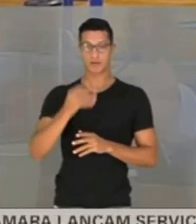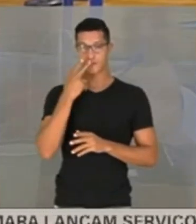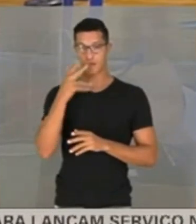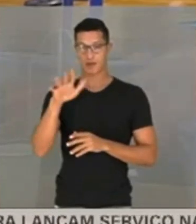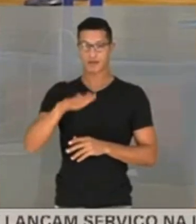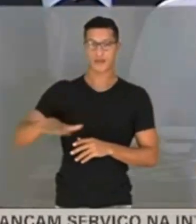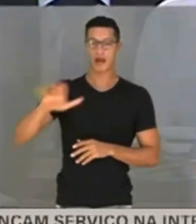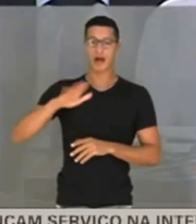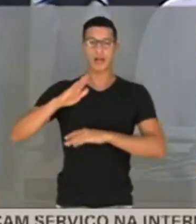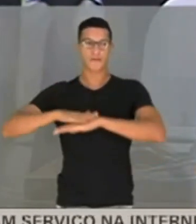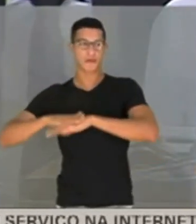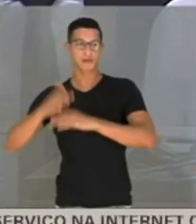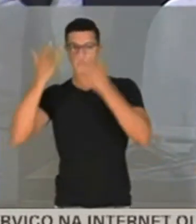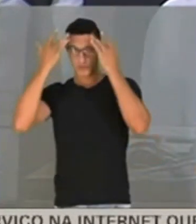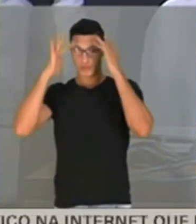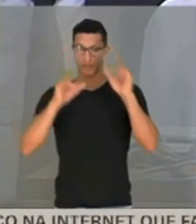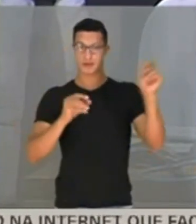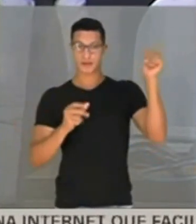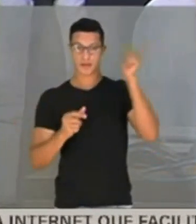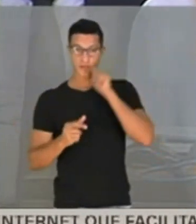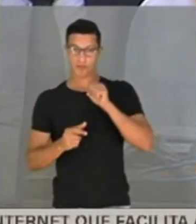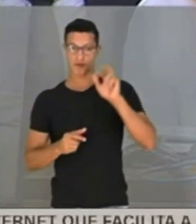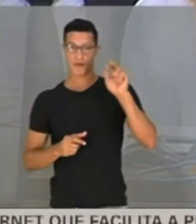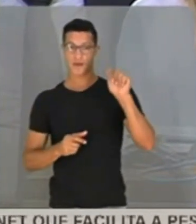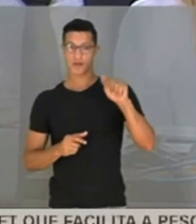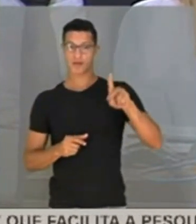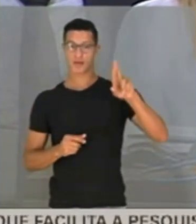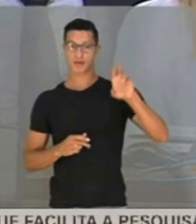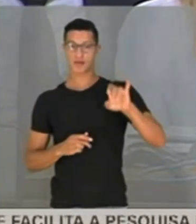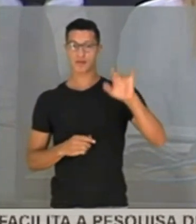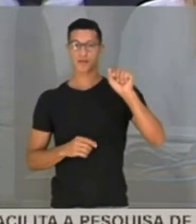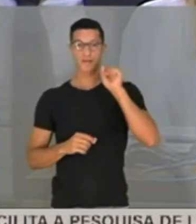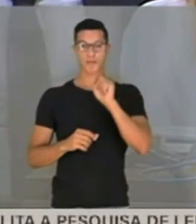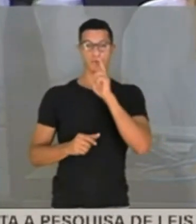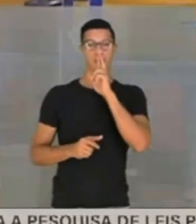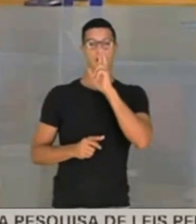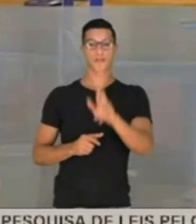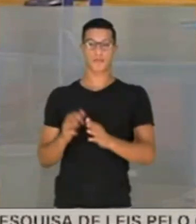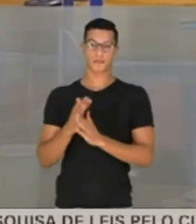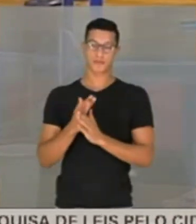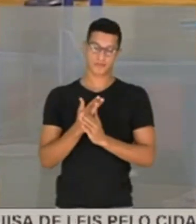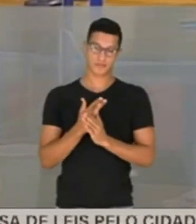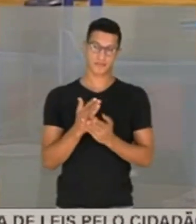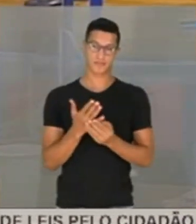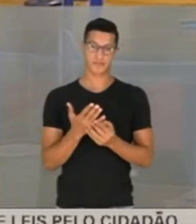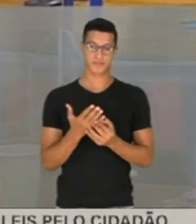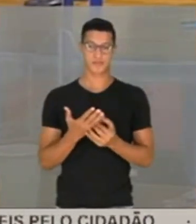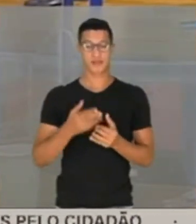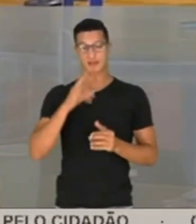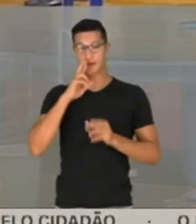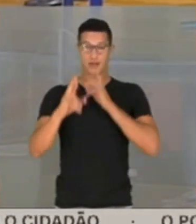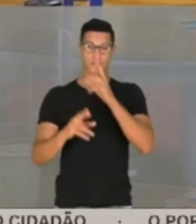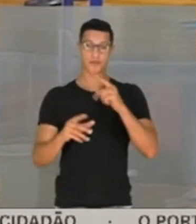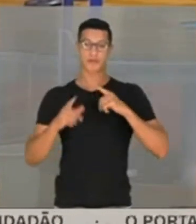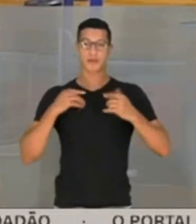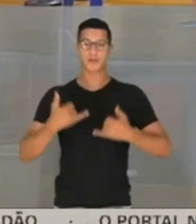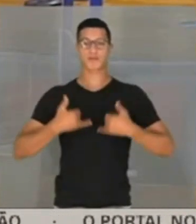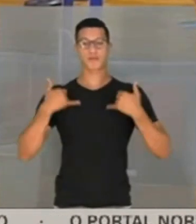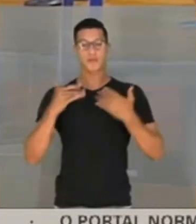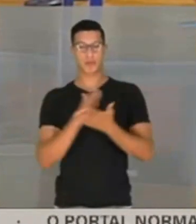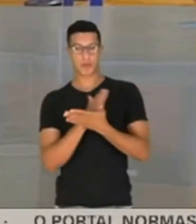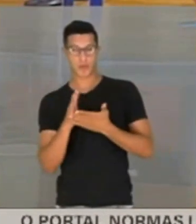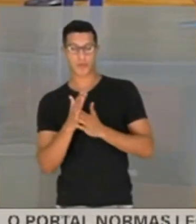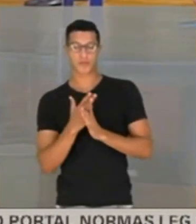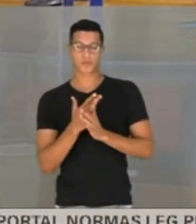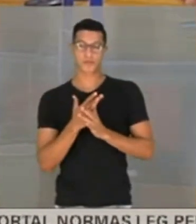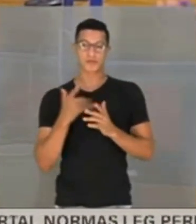área operacional, não souber, que a senhora Andréa possa fazer essas respostas, que eu tenho algumas aqui. Antes,